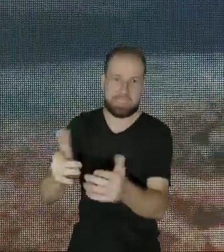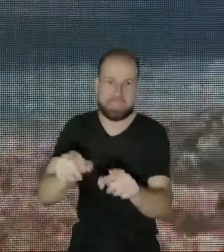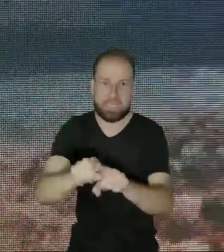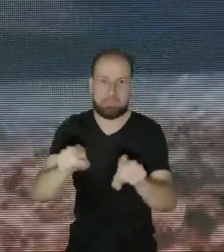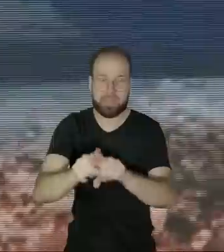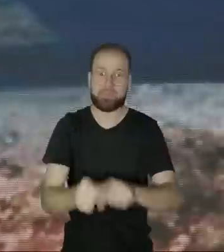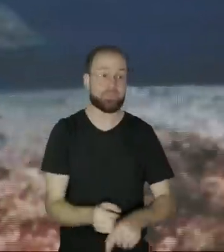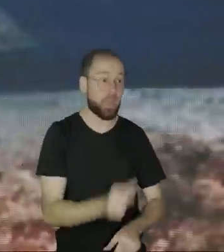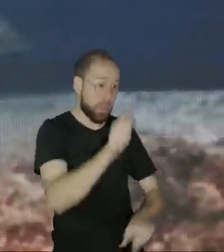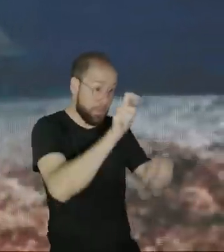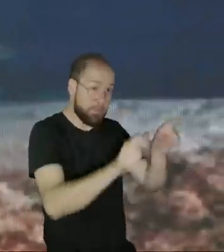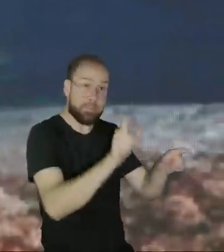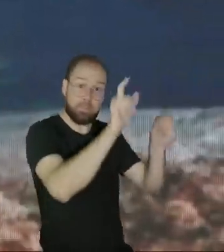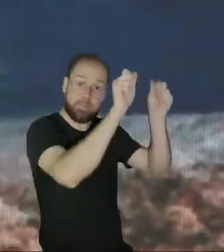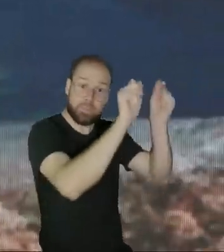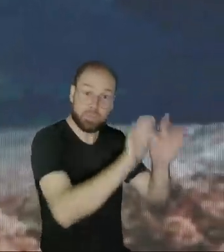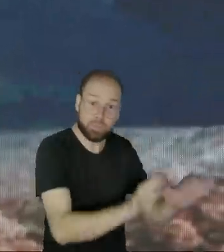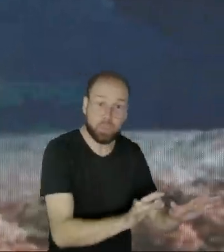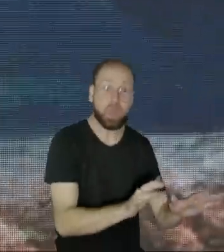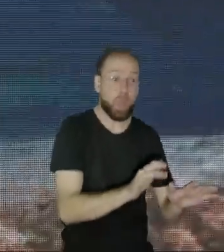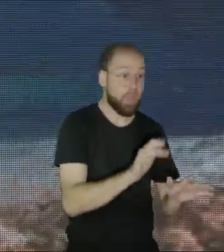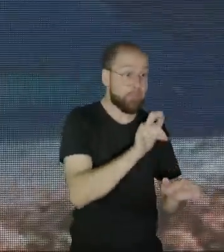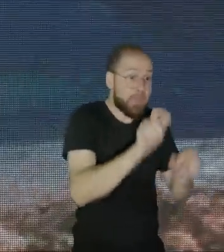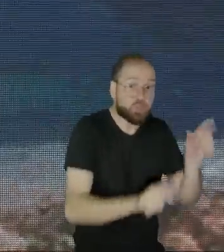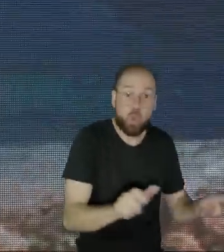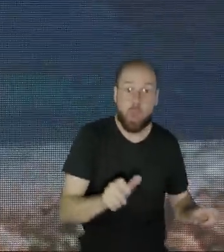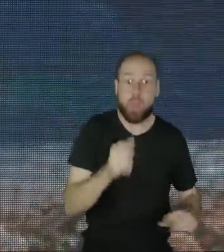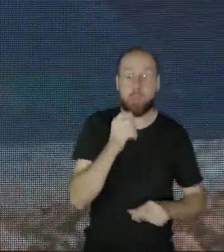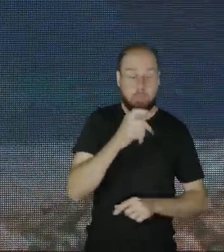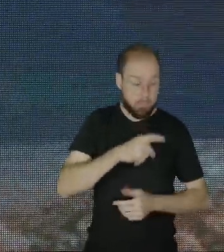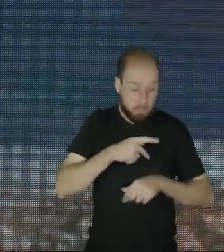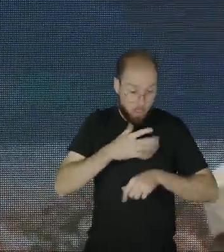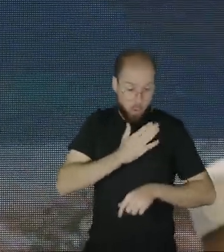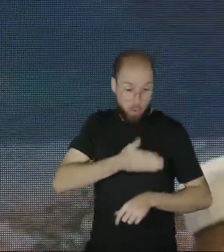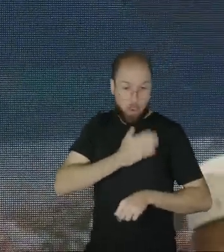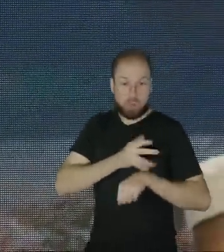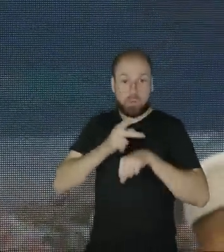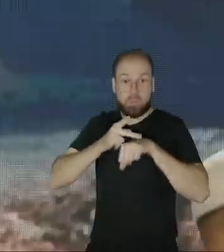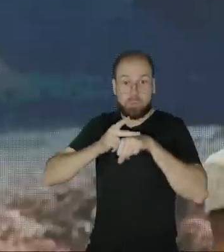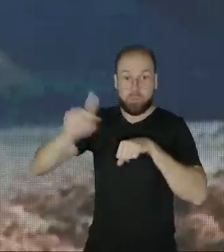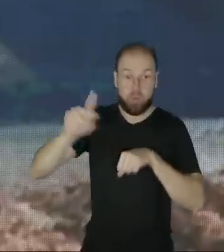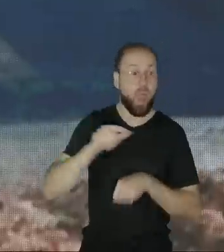Bem-aventurados os puros de coração, porque eles verão a Deus.